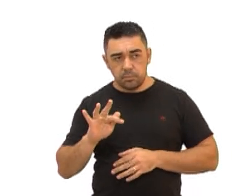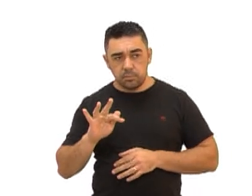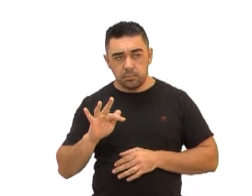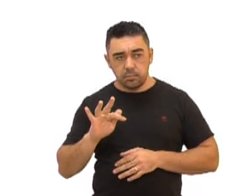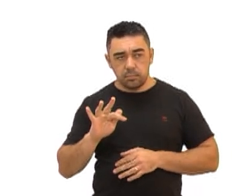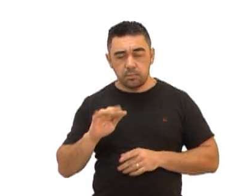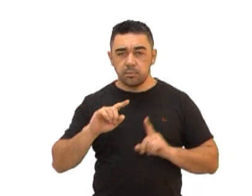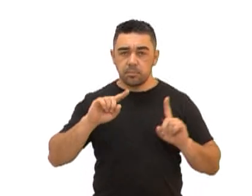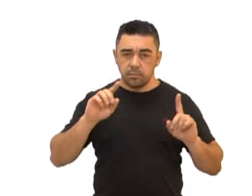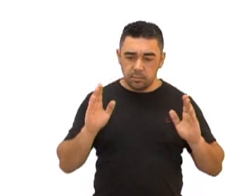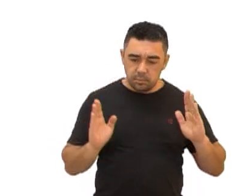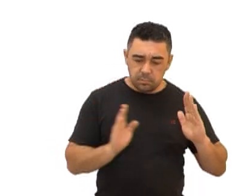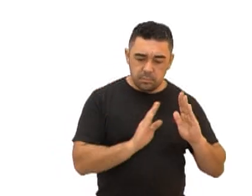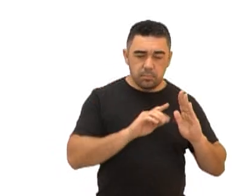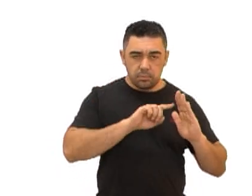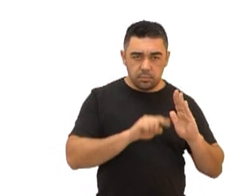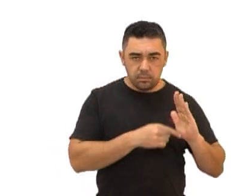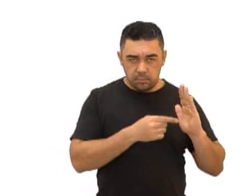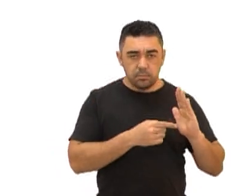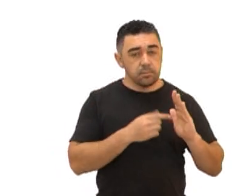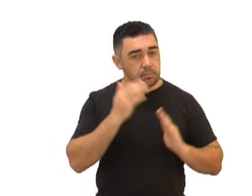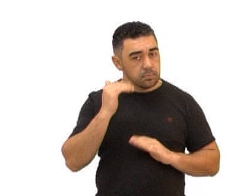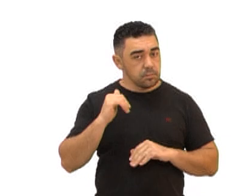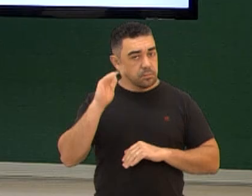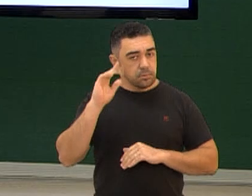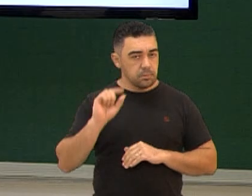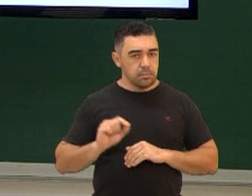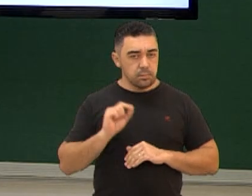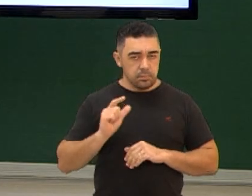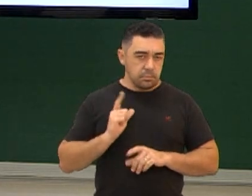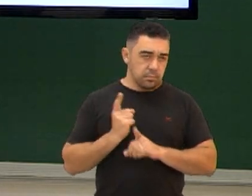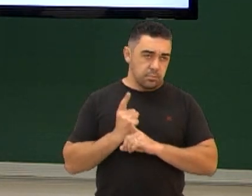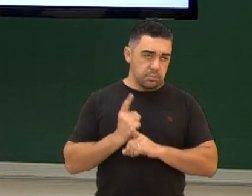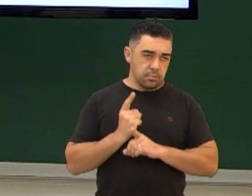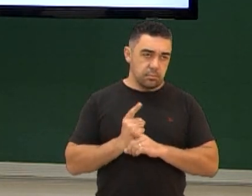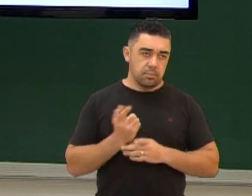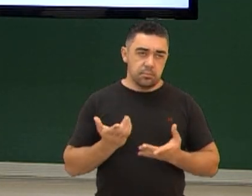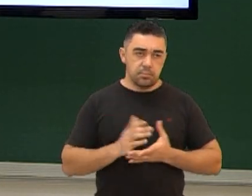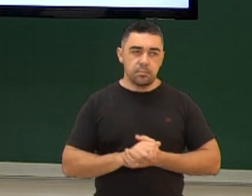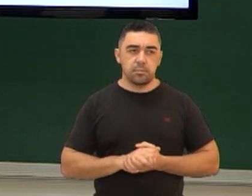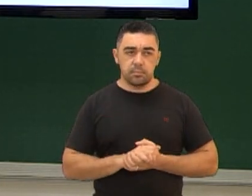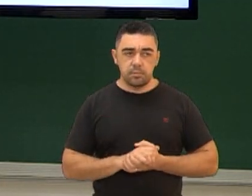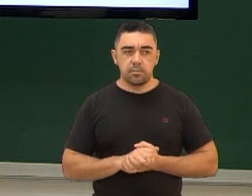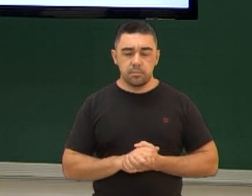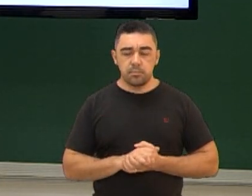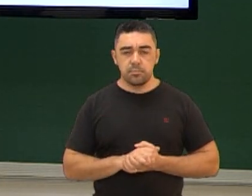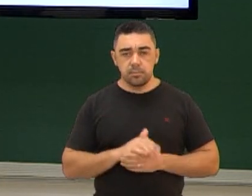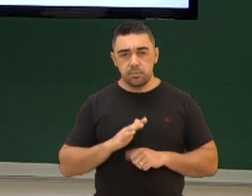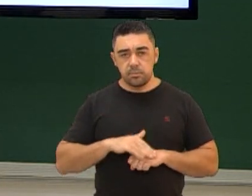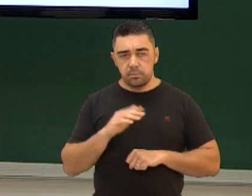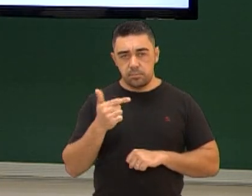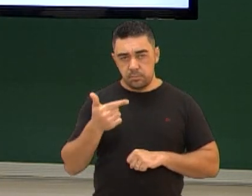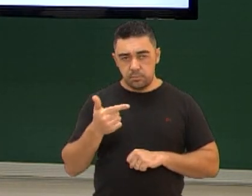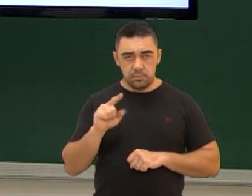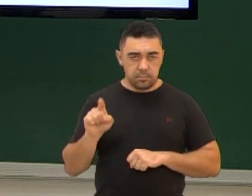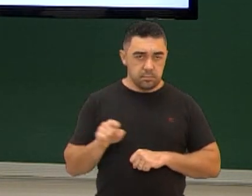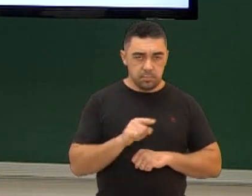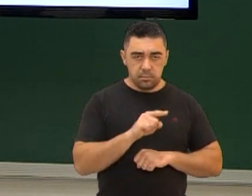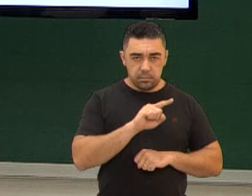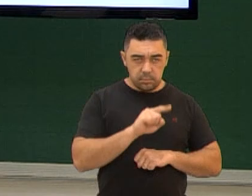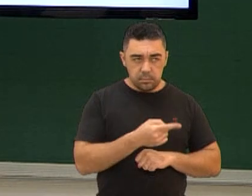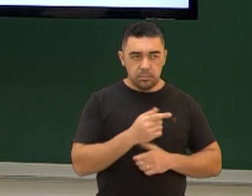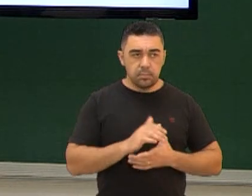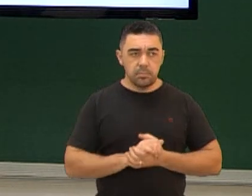vírgula até a casa de maior valor, né? De maior valência, que é o 2,